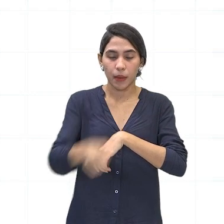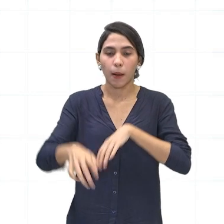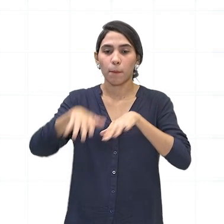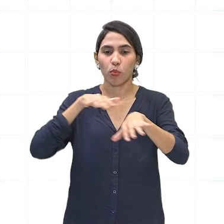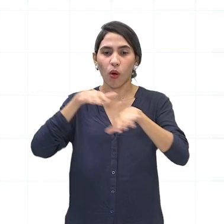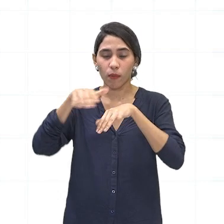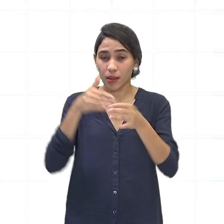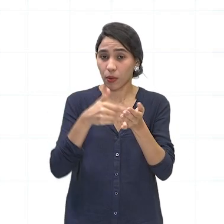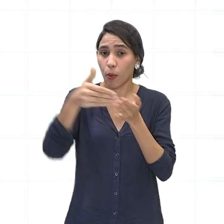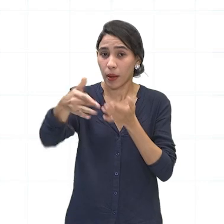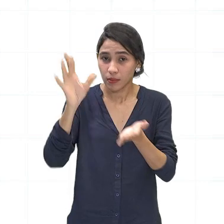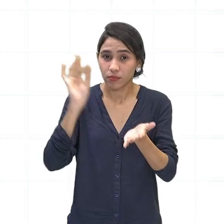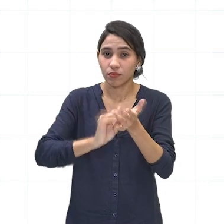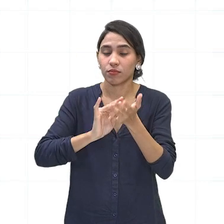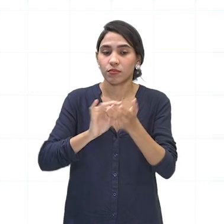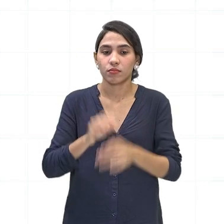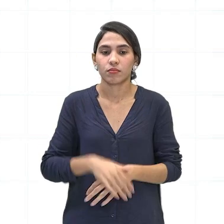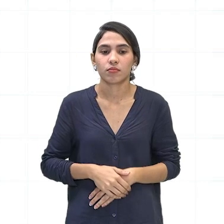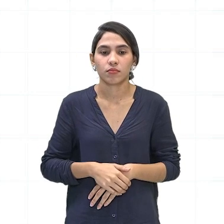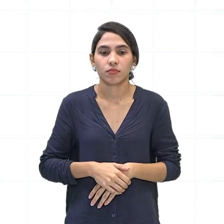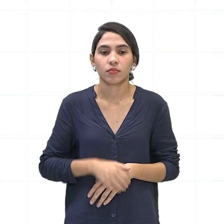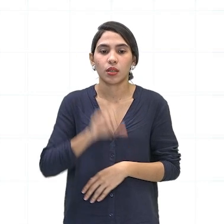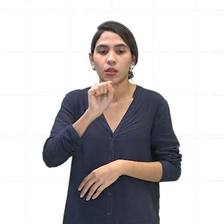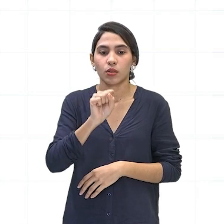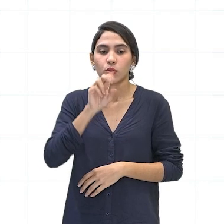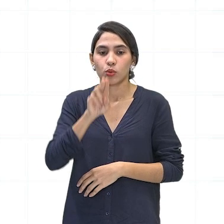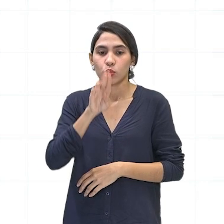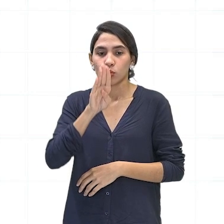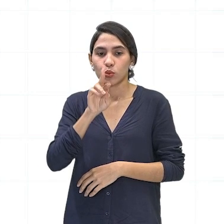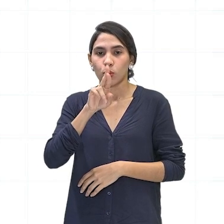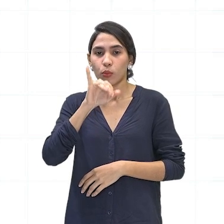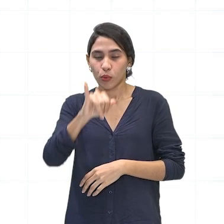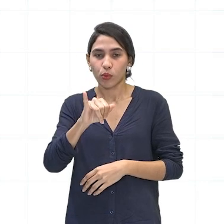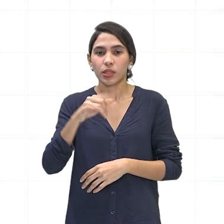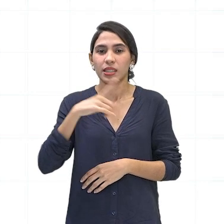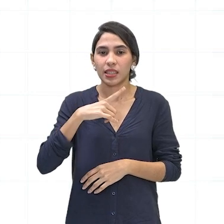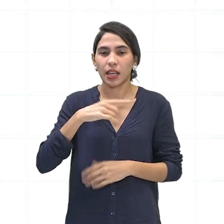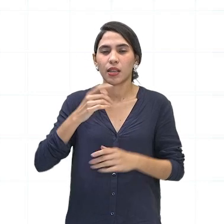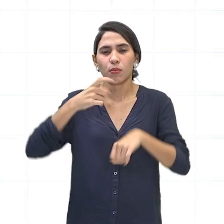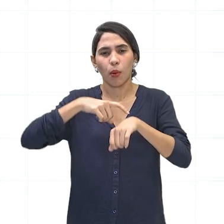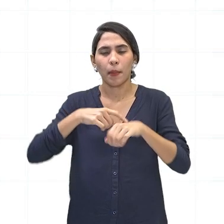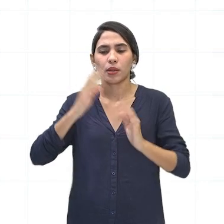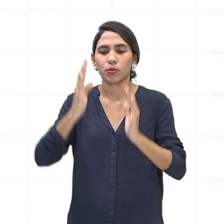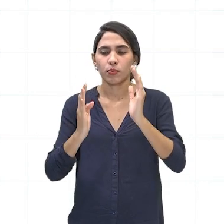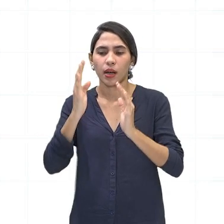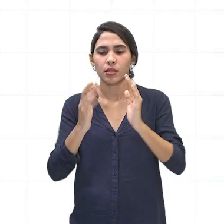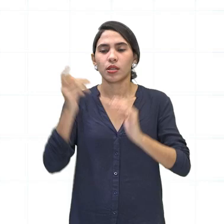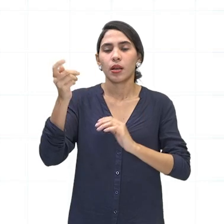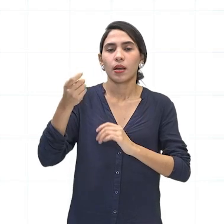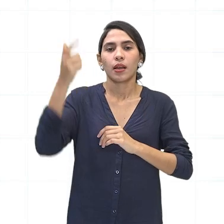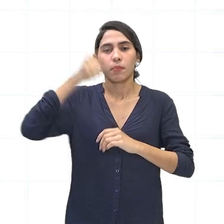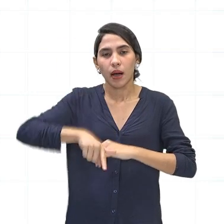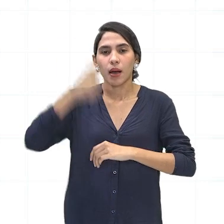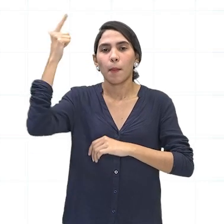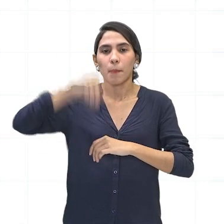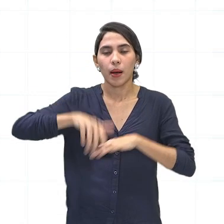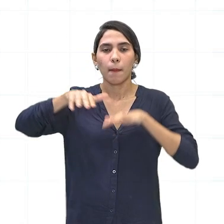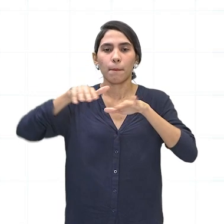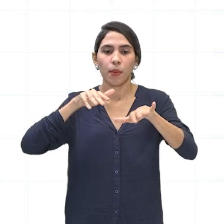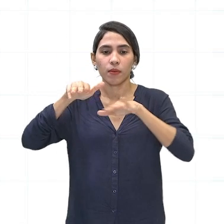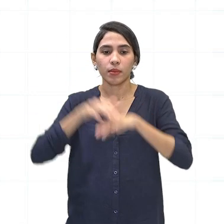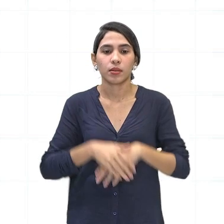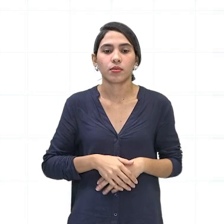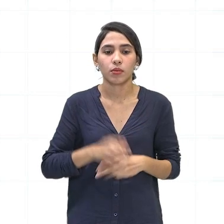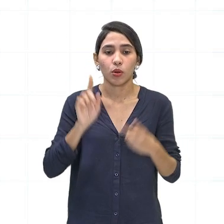treinados. Então, se lá no Suburi a gente fica fazendo aquele treino repetitivo de movimento, né? No Keiko a